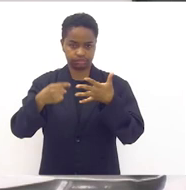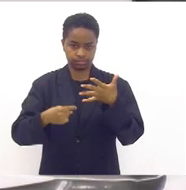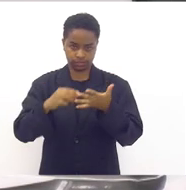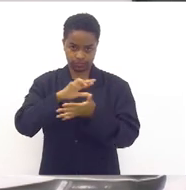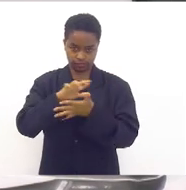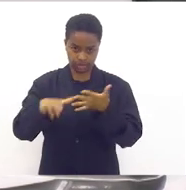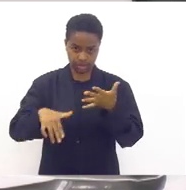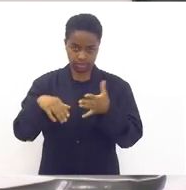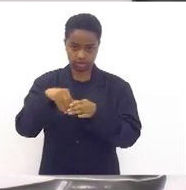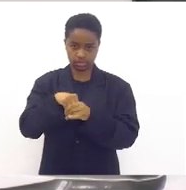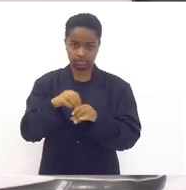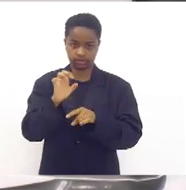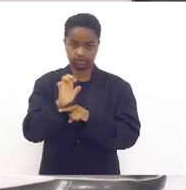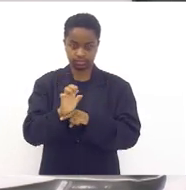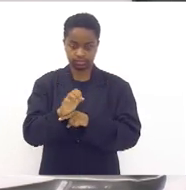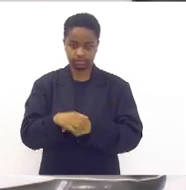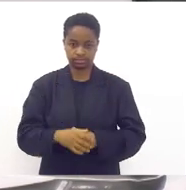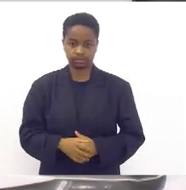fundos no Estado.